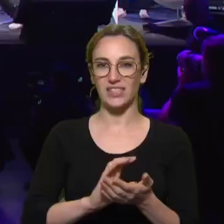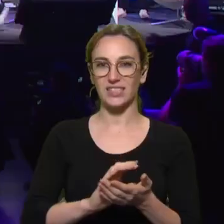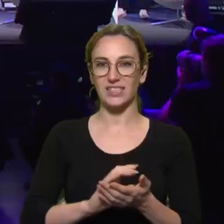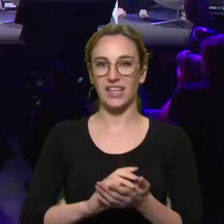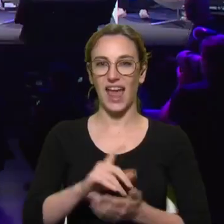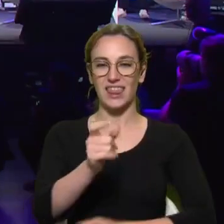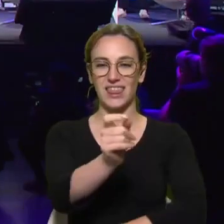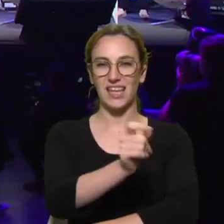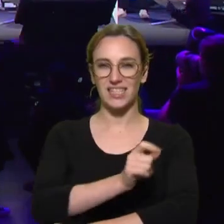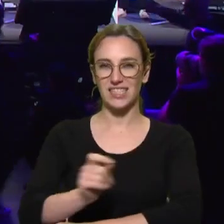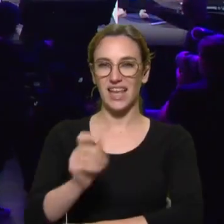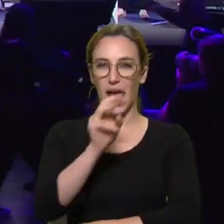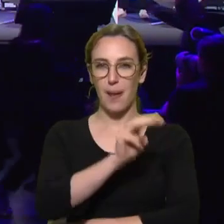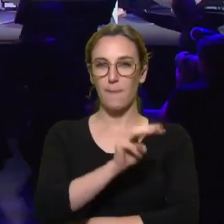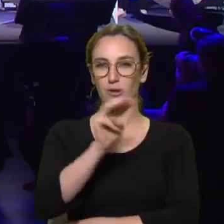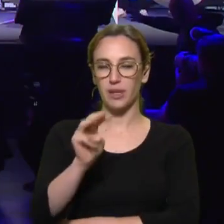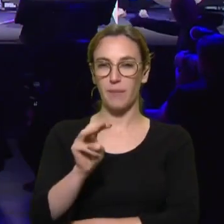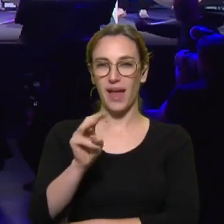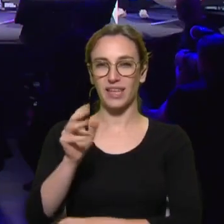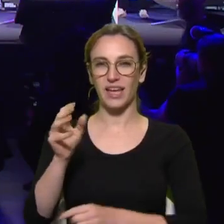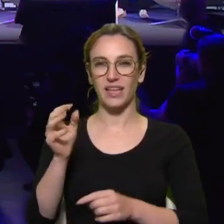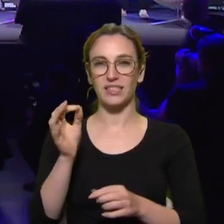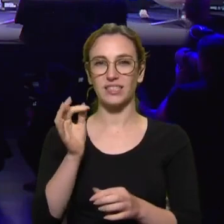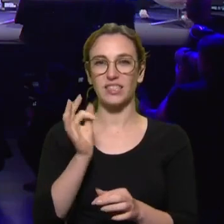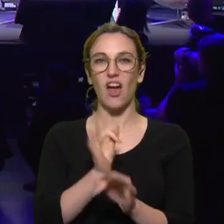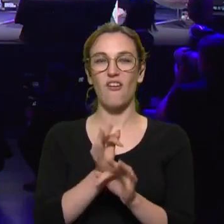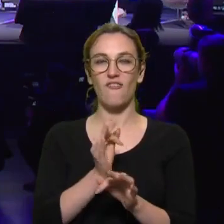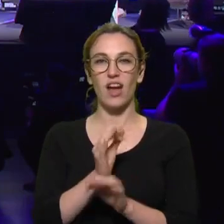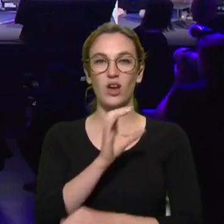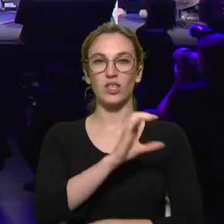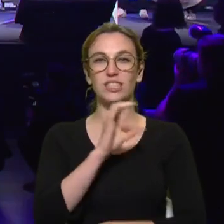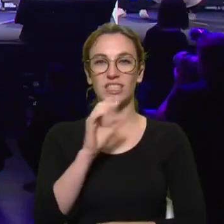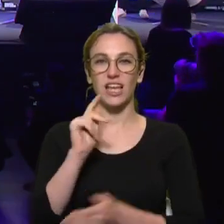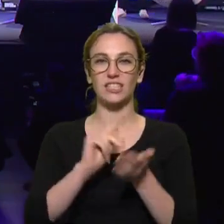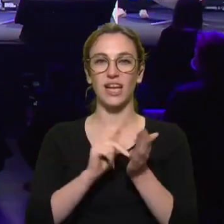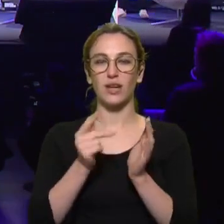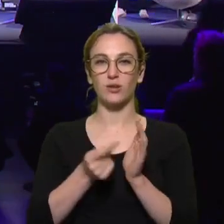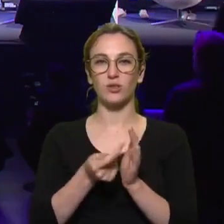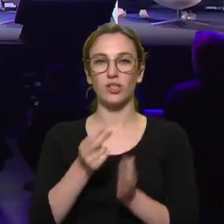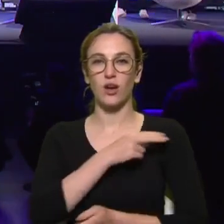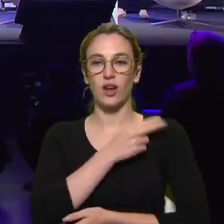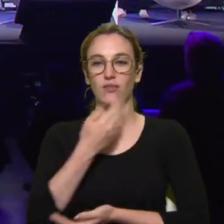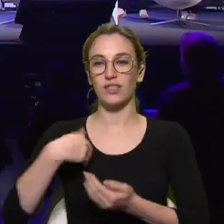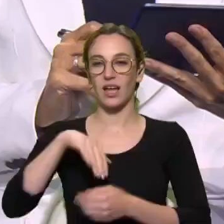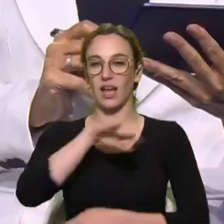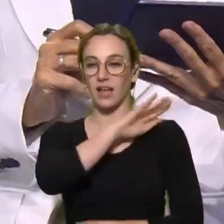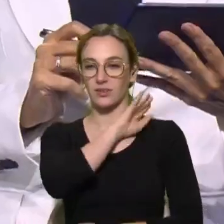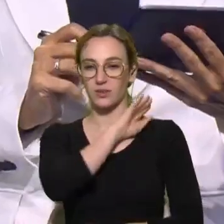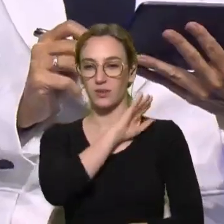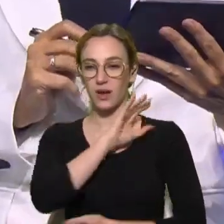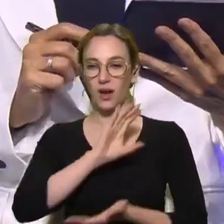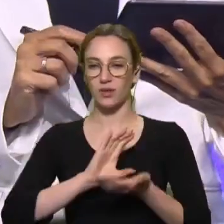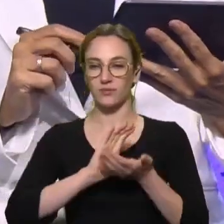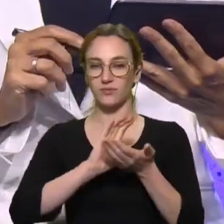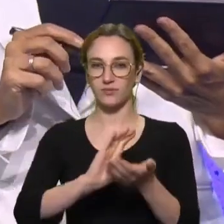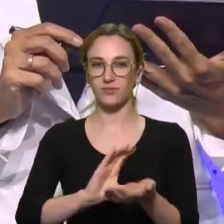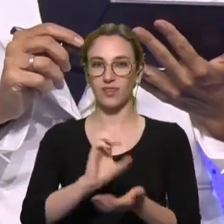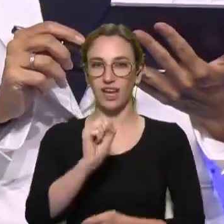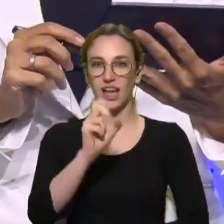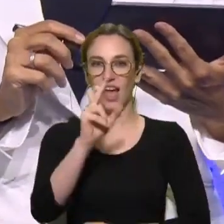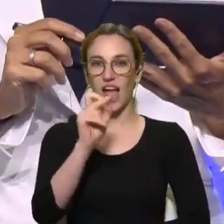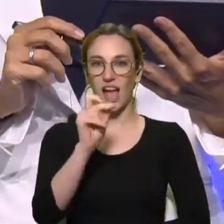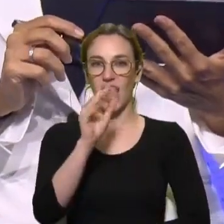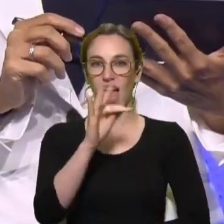Multimédia da Faculdade de Ciências e Tecnologia da Universidade de Coimbra, com a dissertação Graphic Ground, um